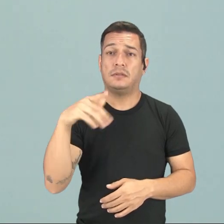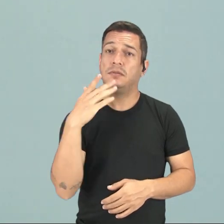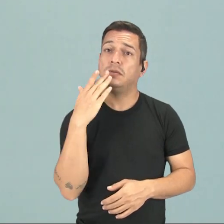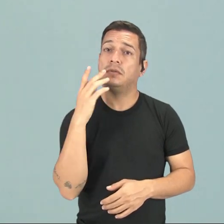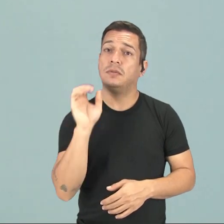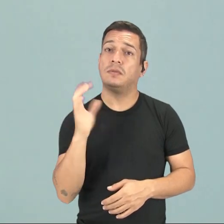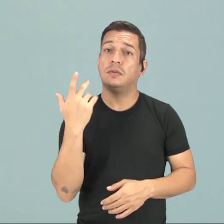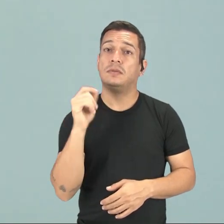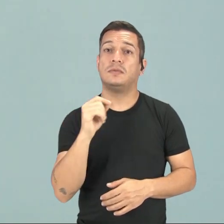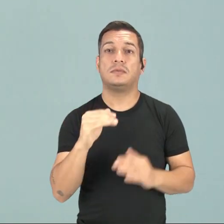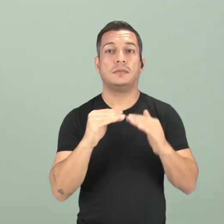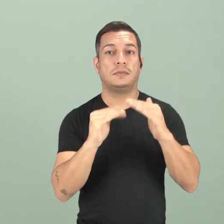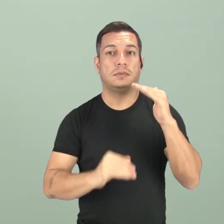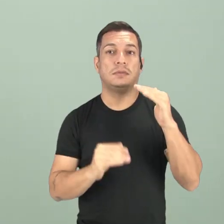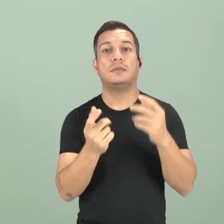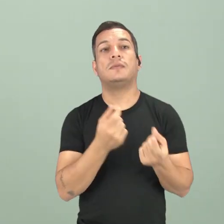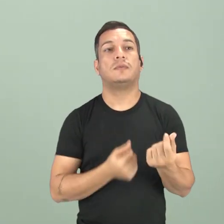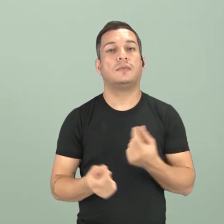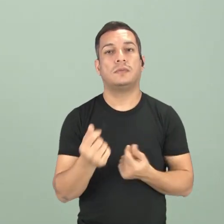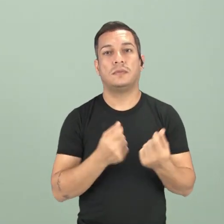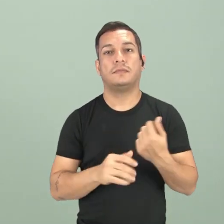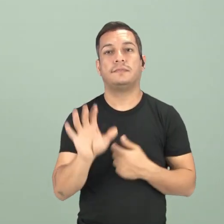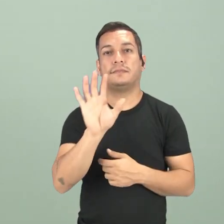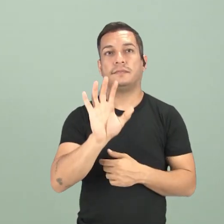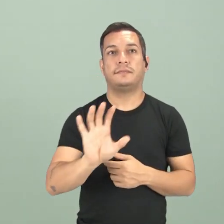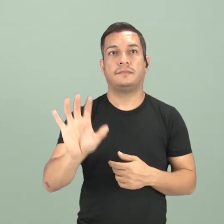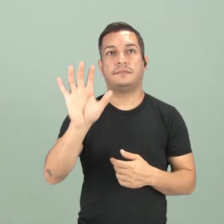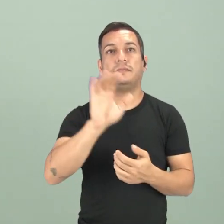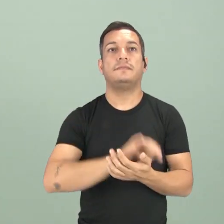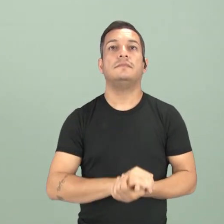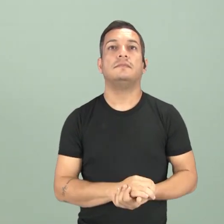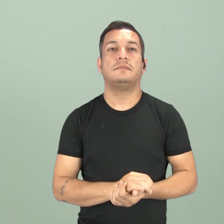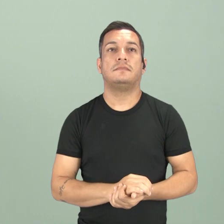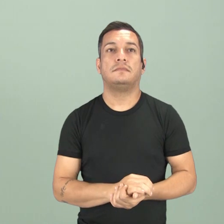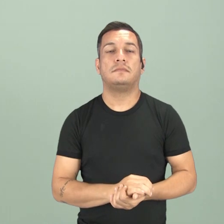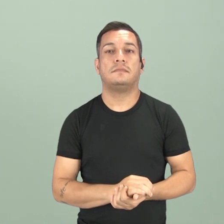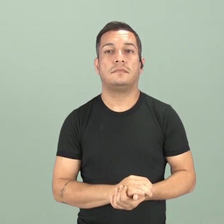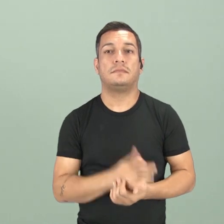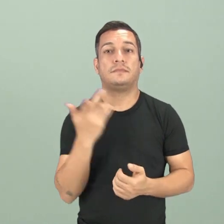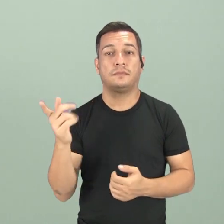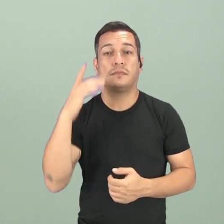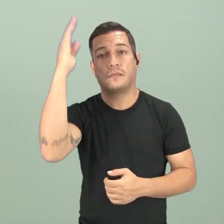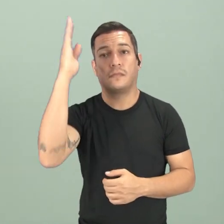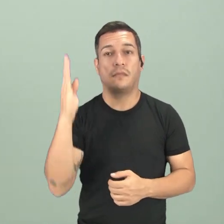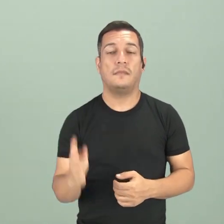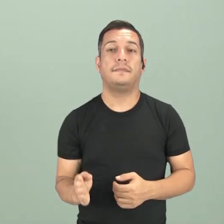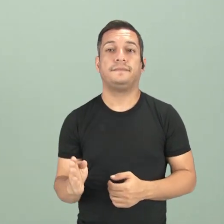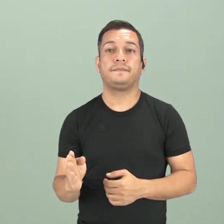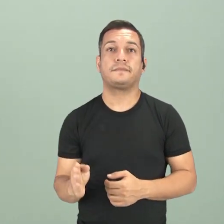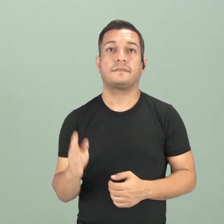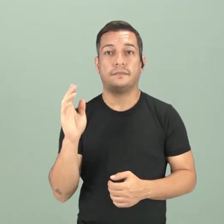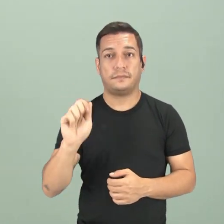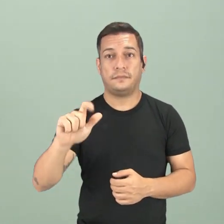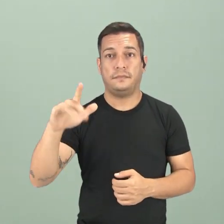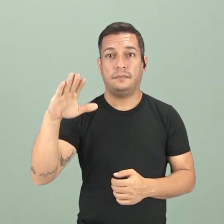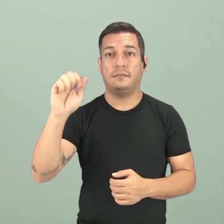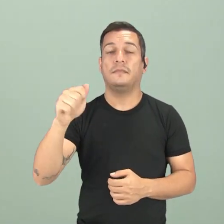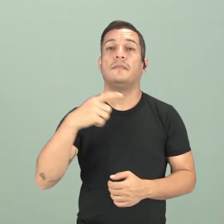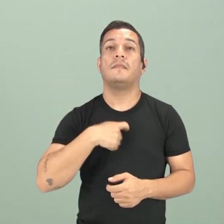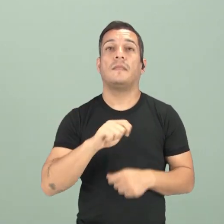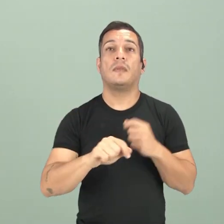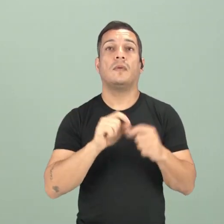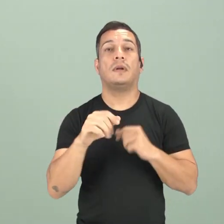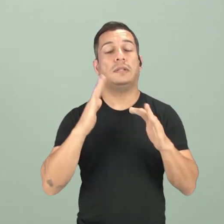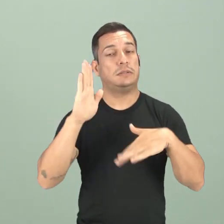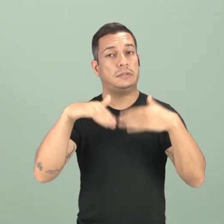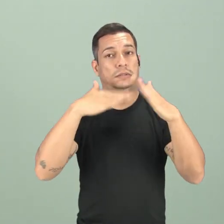de desigualdade econômica regional. Então, para o Brasil, a ALCA deve favorecer